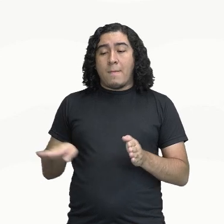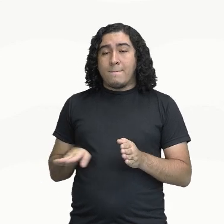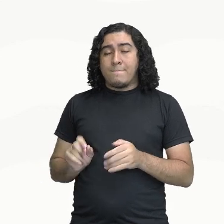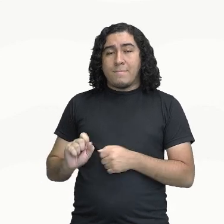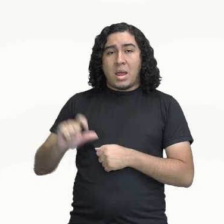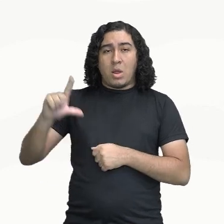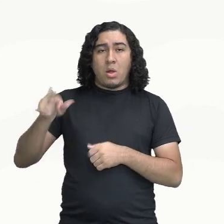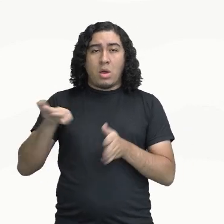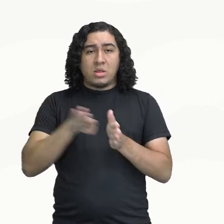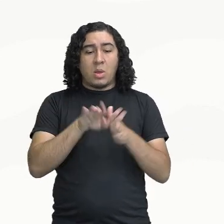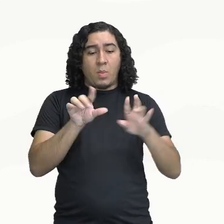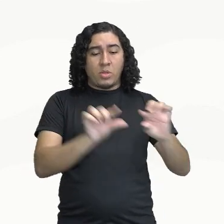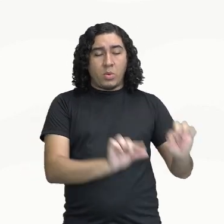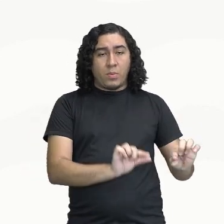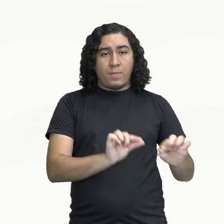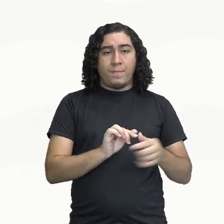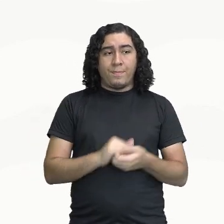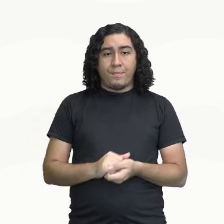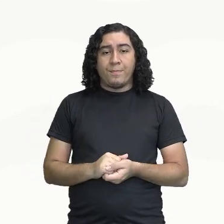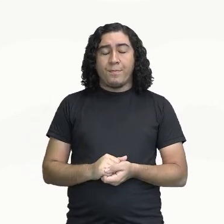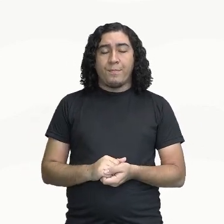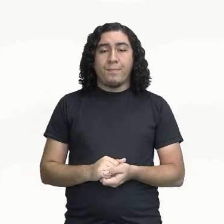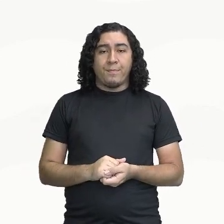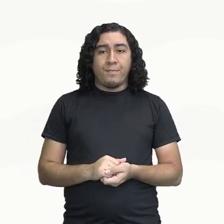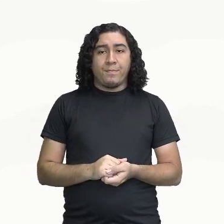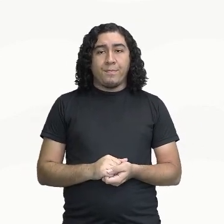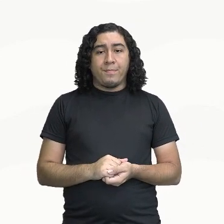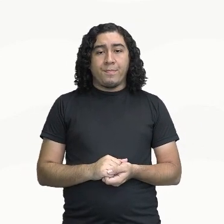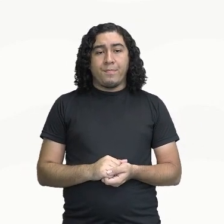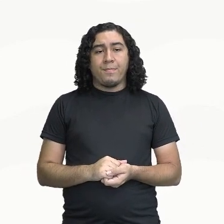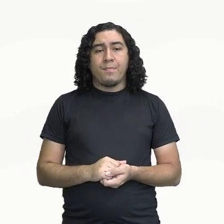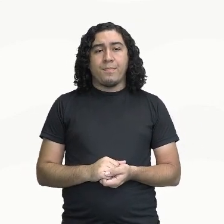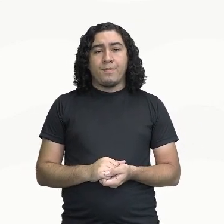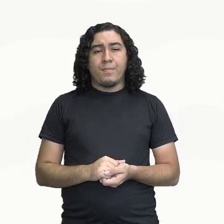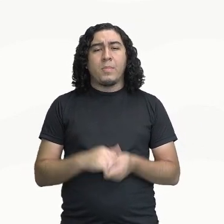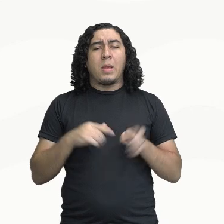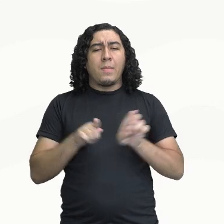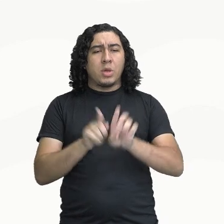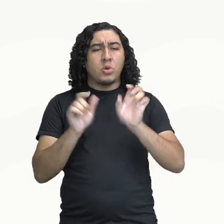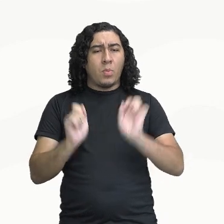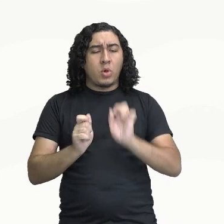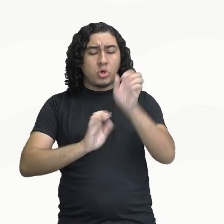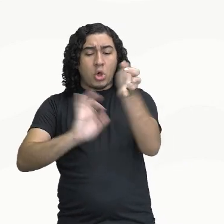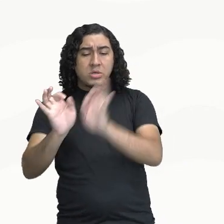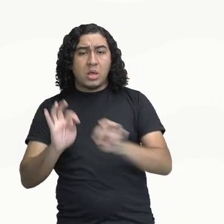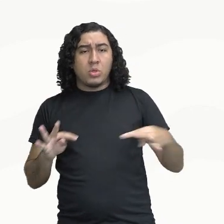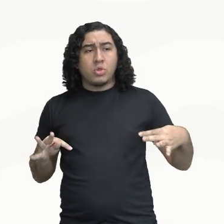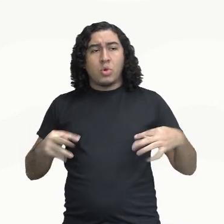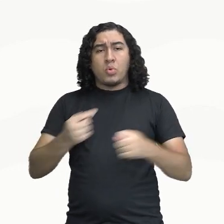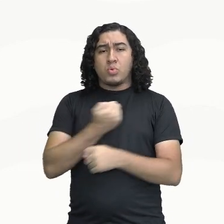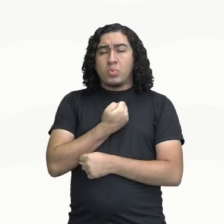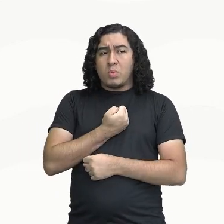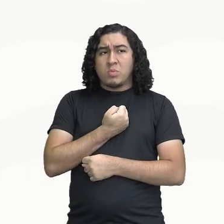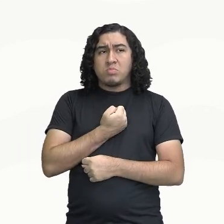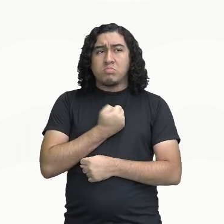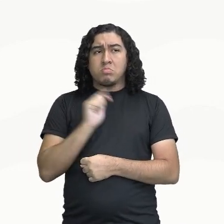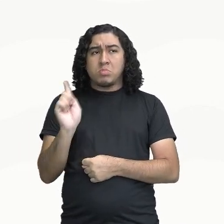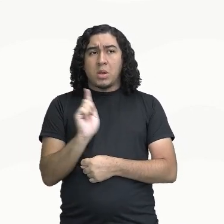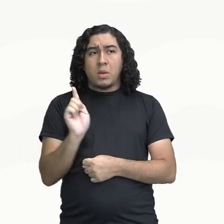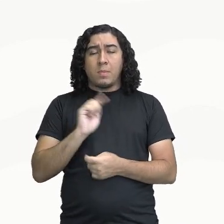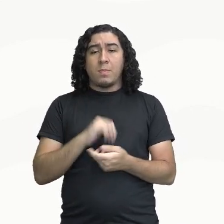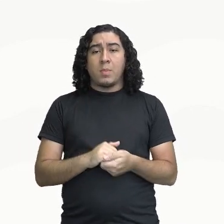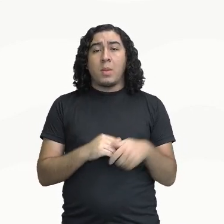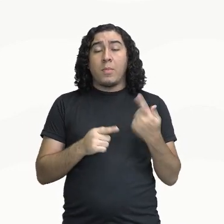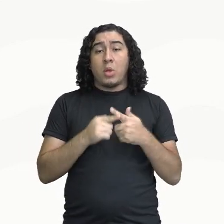ordem decrescente. Mas a gente vai precisar organizar todos os valores? Não, né? Porque olha